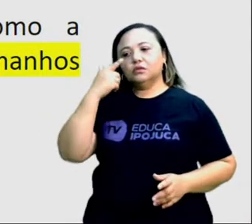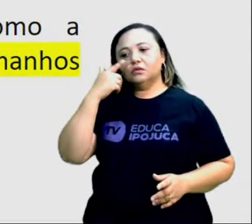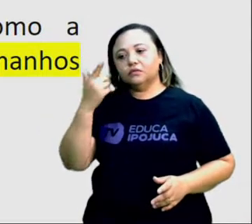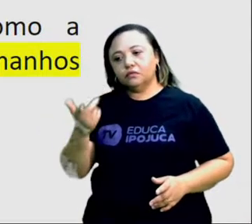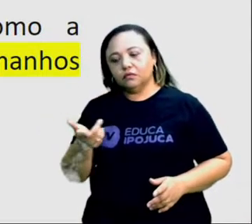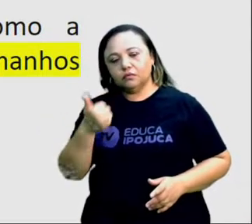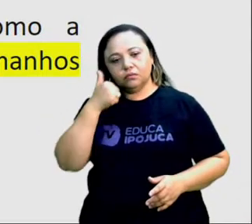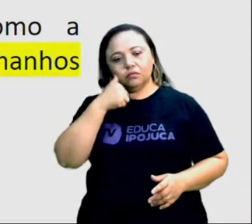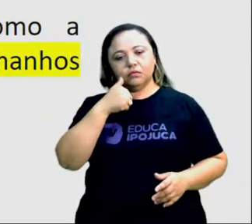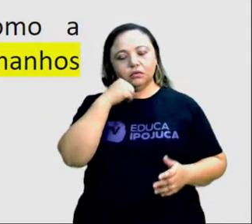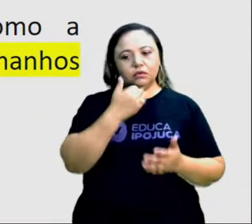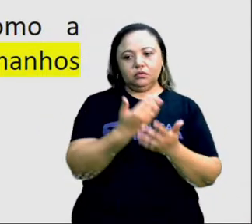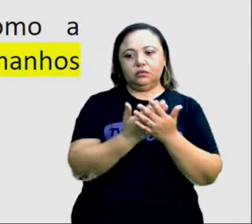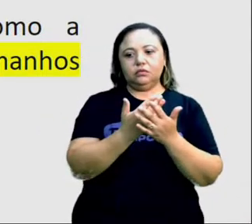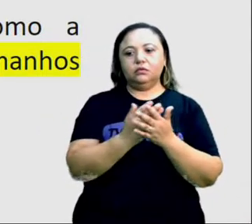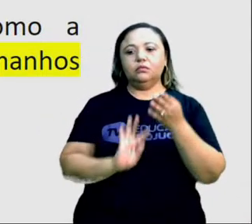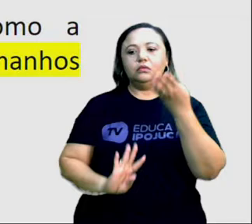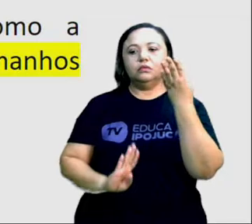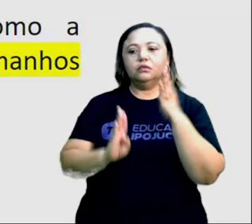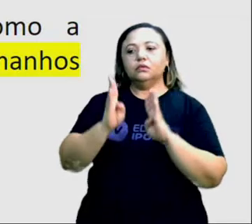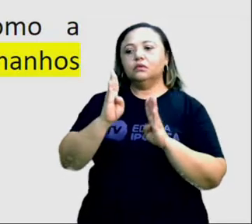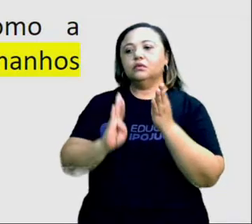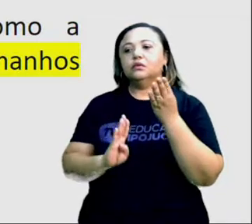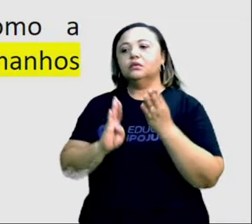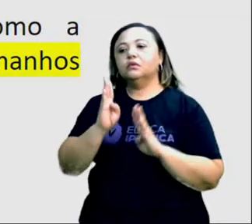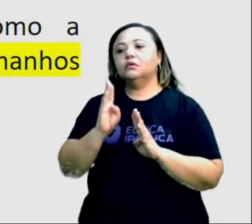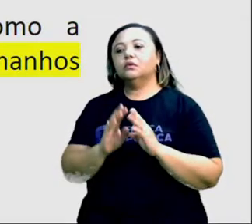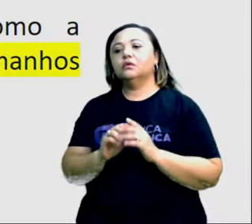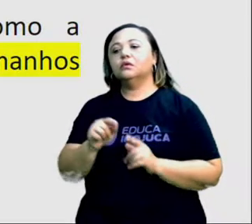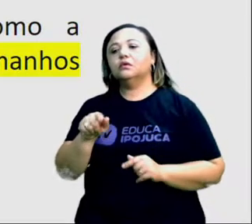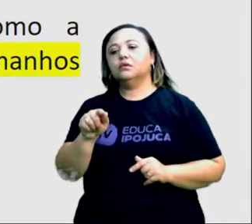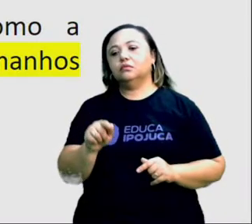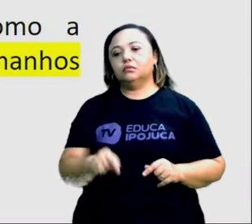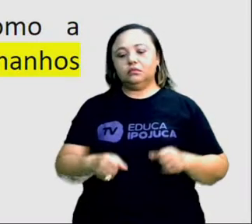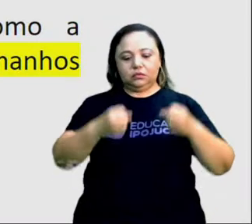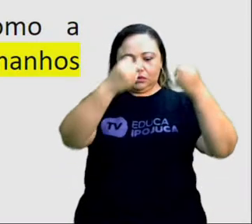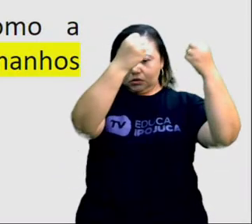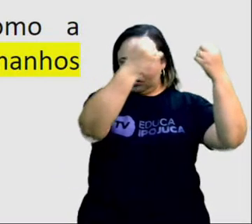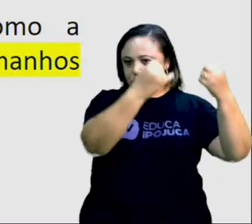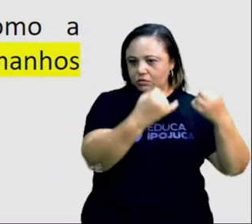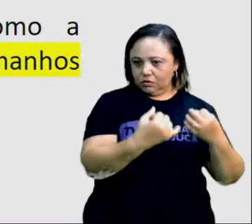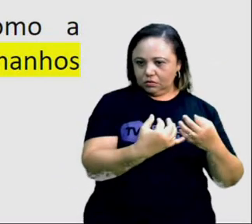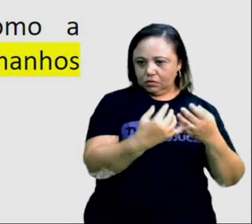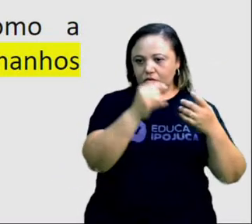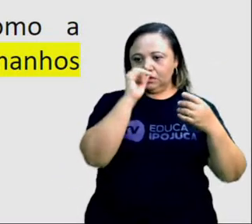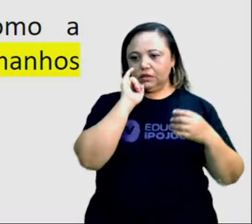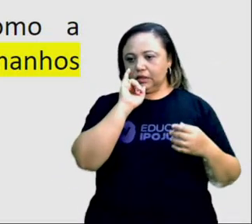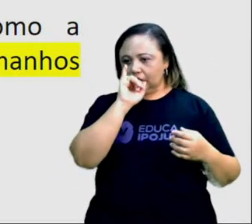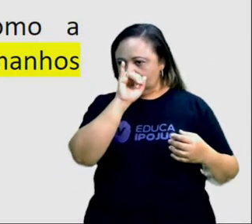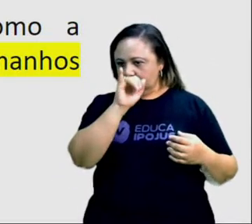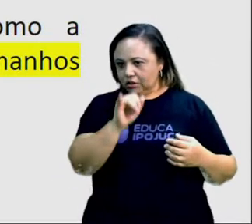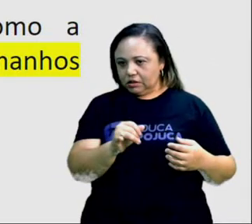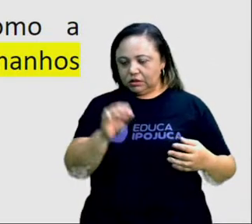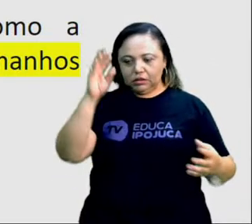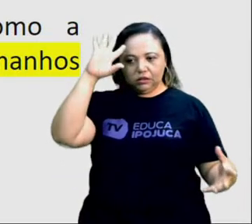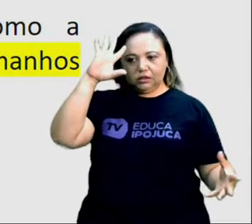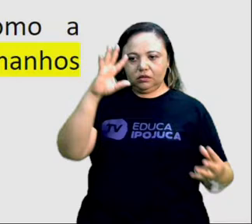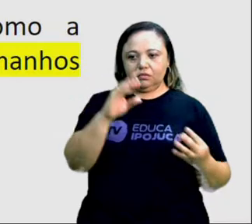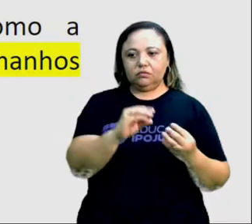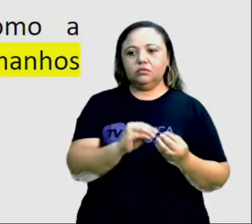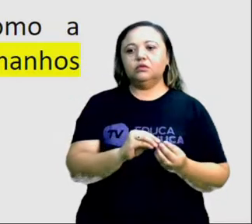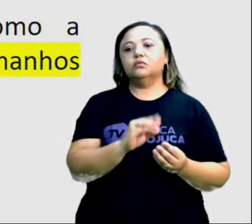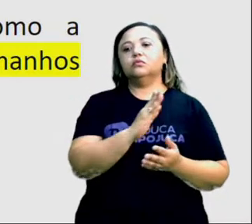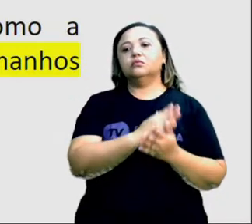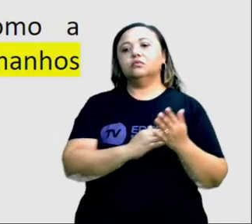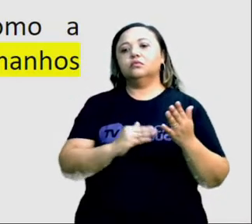bióloga agora há pouco, no slide anterior, onde a informação ela foi sintetizada, ela foi resumida.